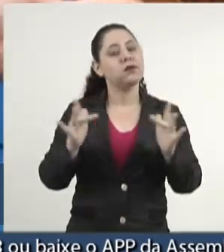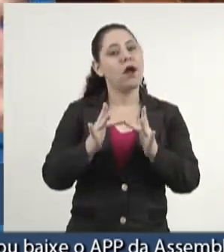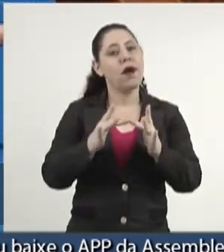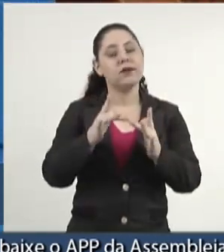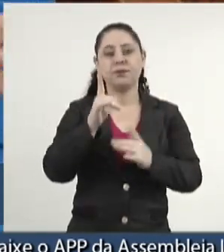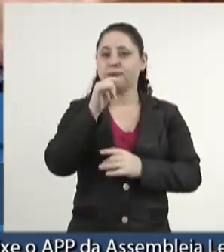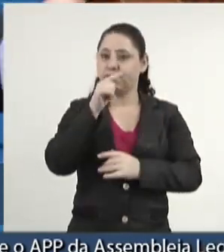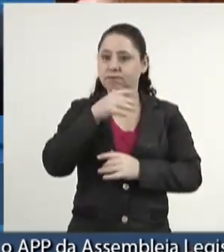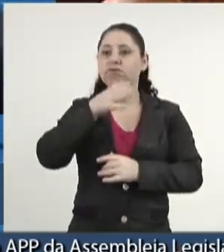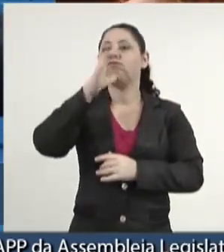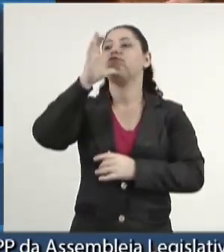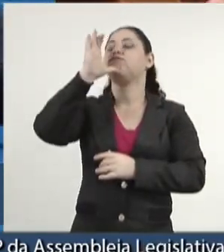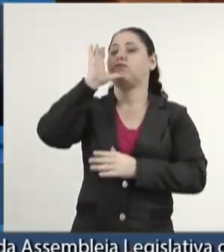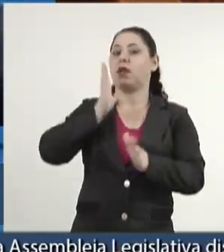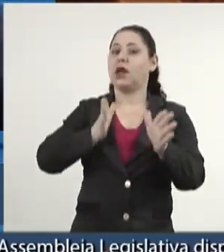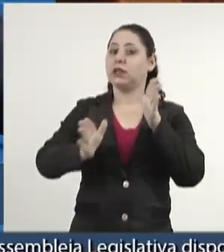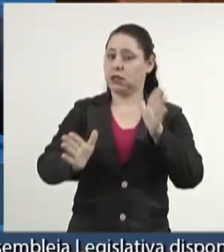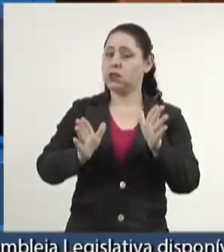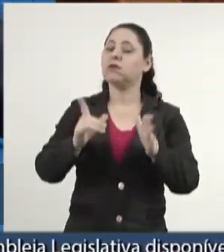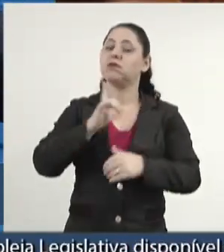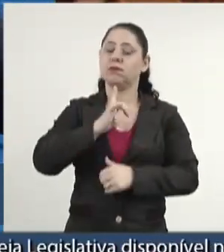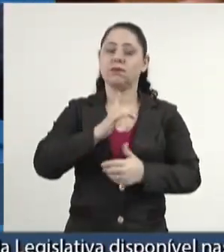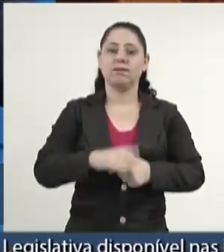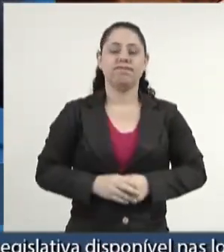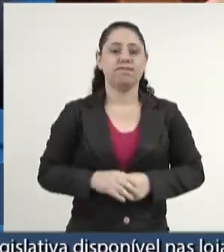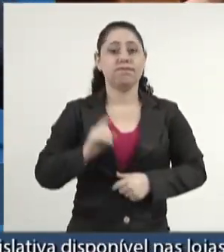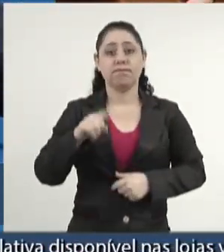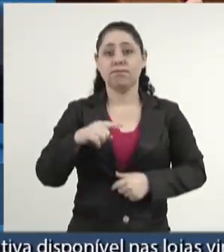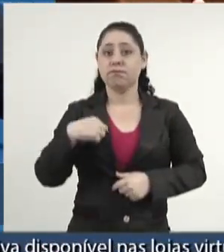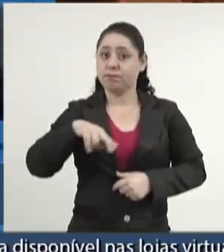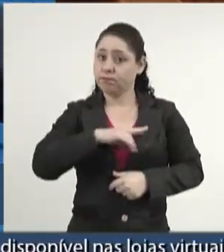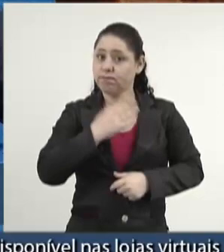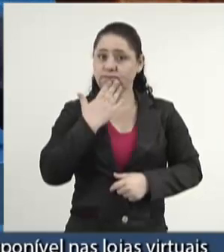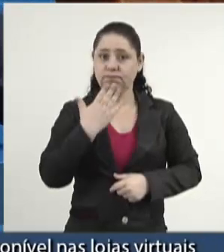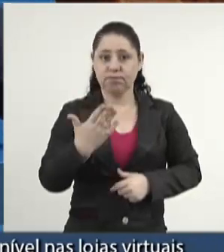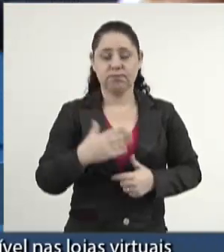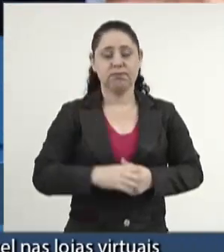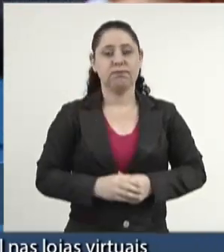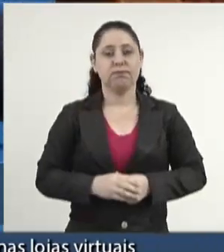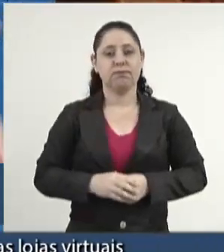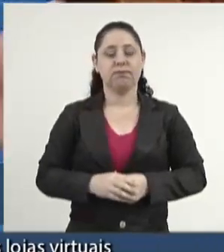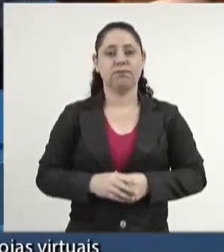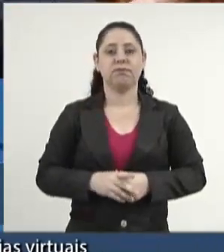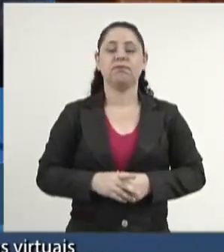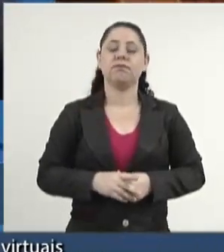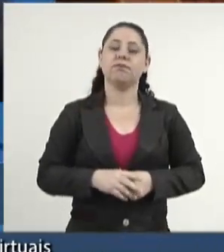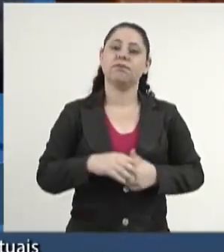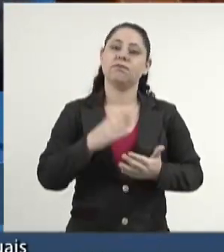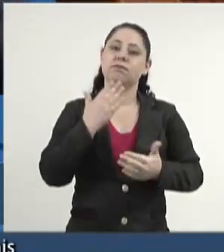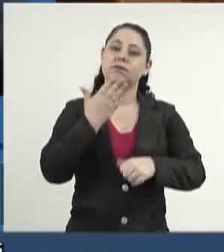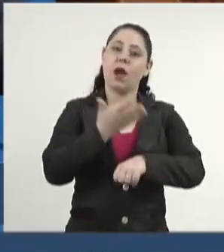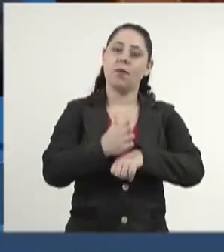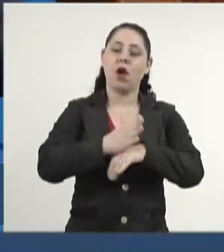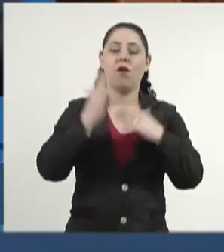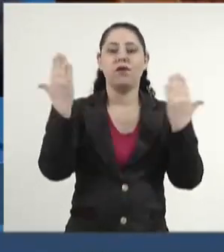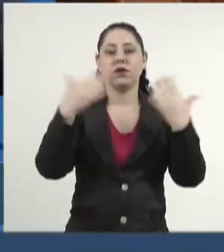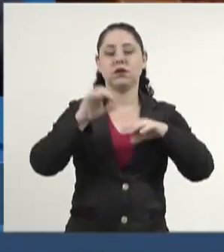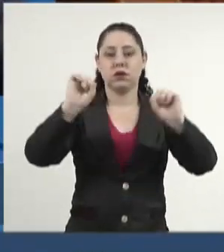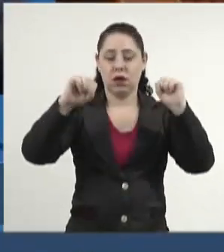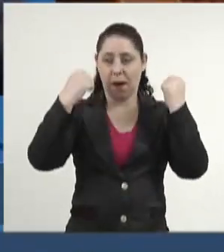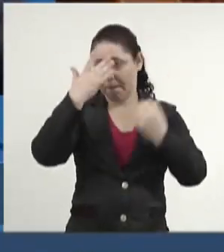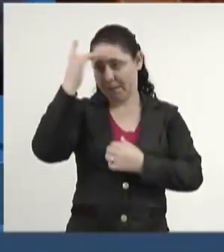sede, acredito que ele vai ter acesso à água. E é isso que nós estamos pedindo nesses testes de aptidão física, que o